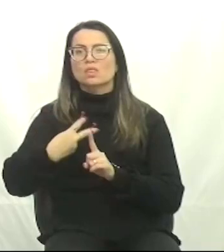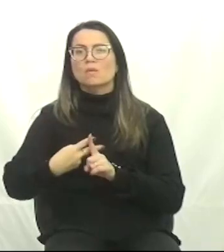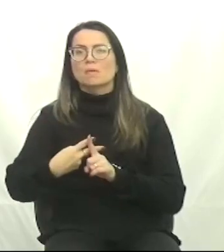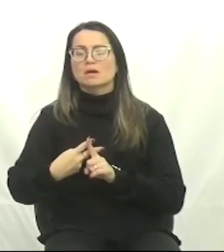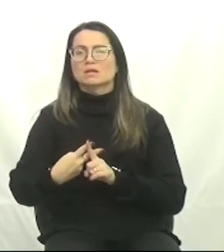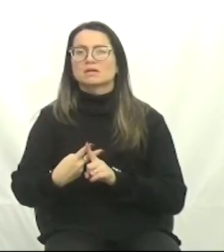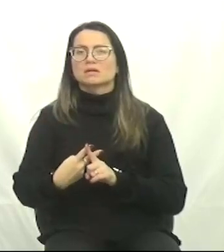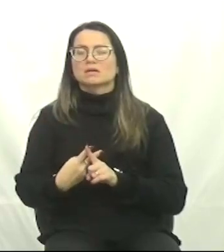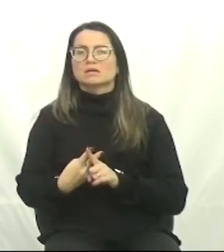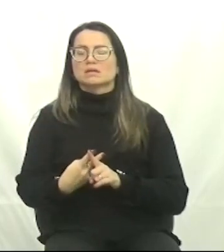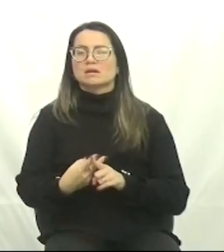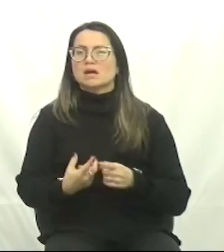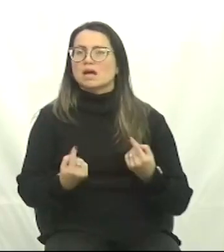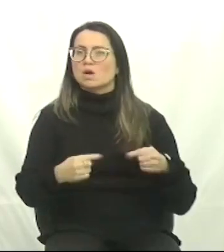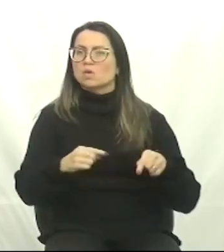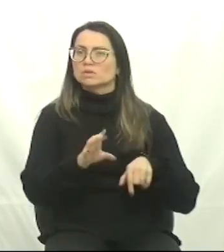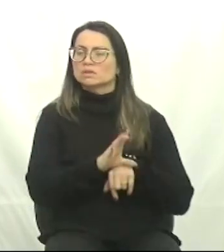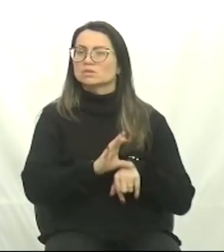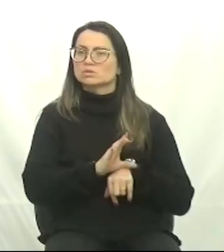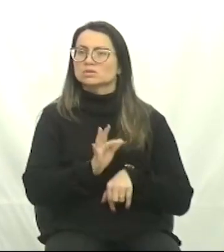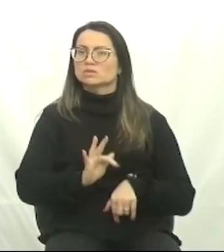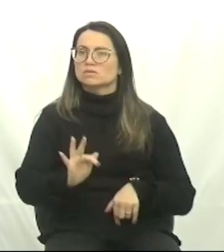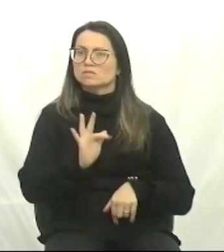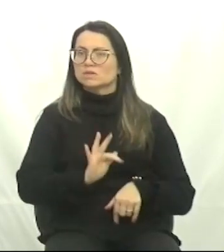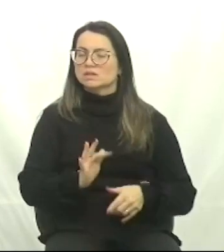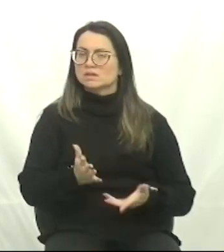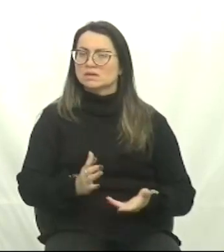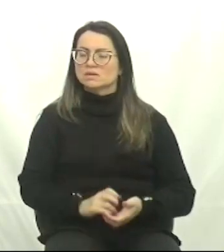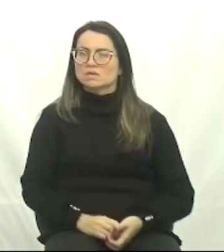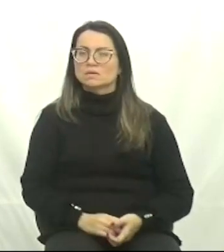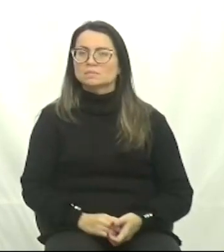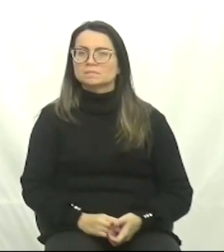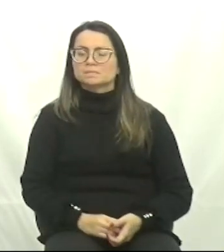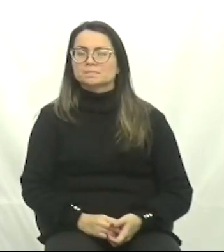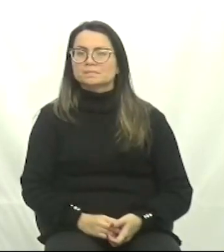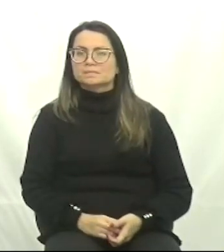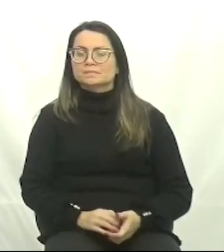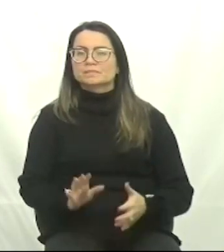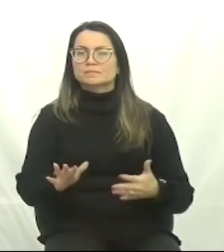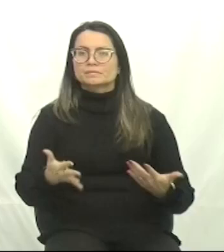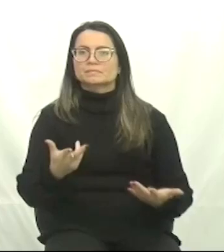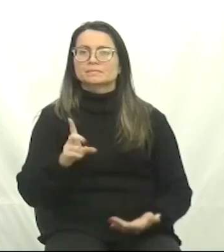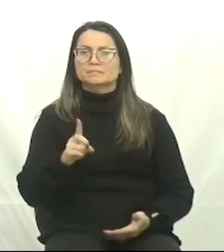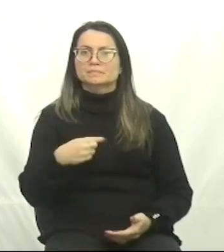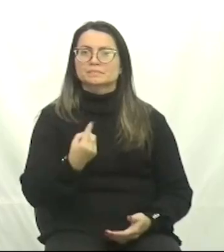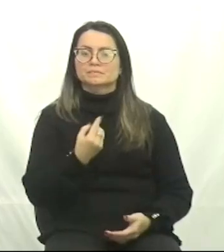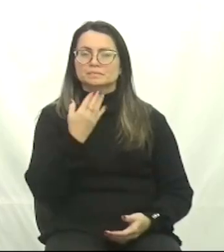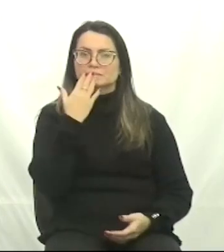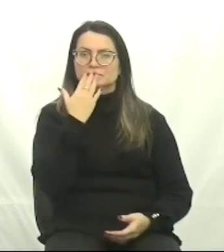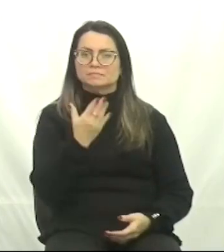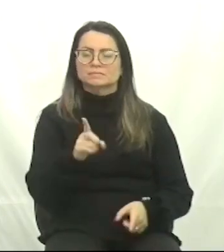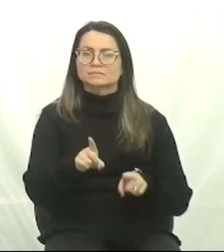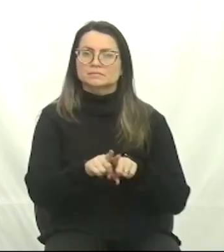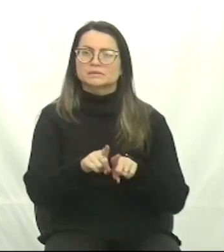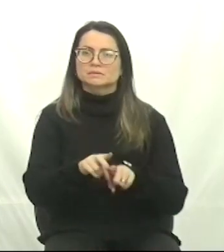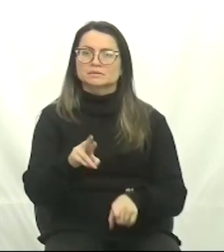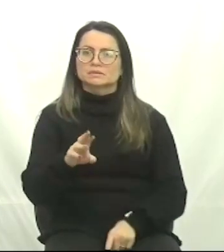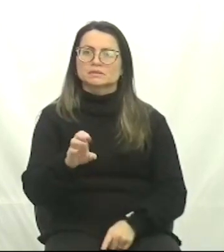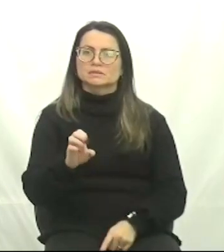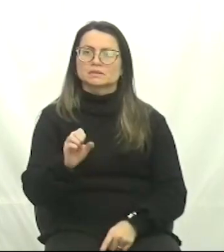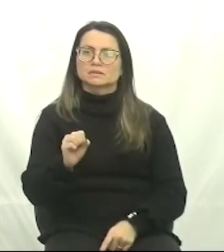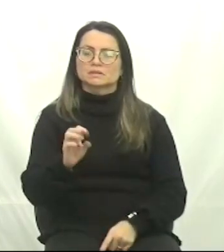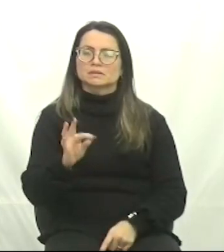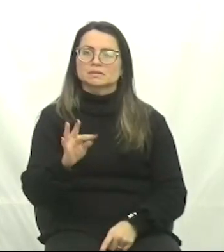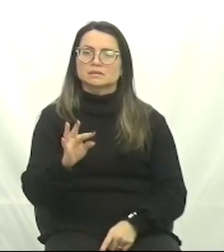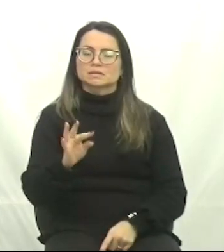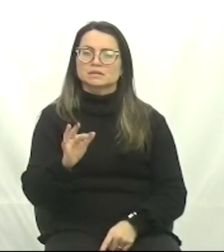É proibida essa destinação, né? Nós também solicitamos na moção o restabelecimento imediato da bolsa